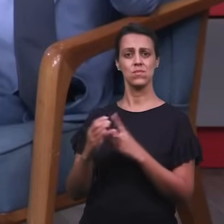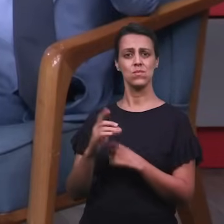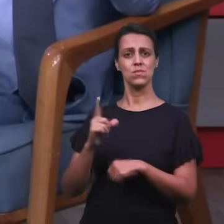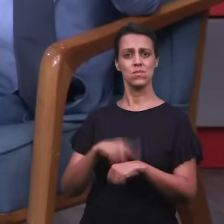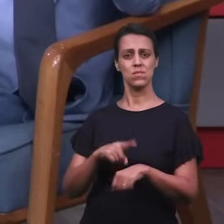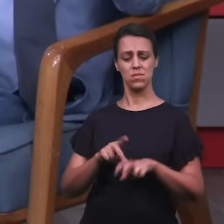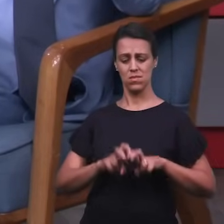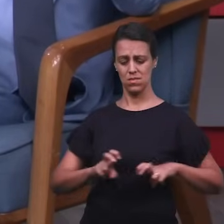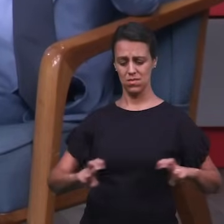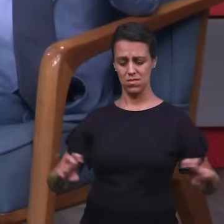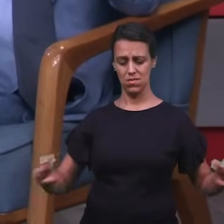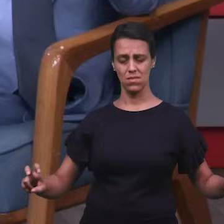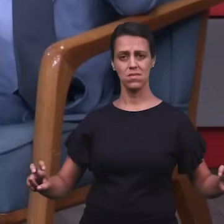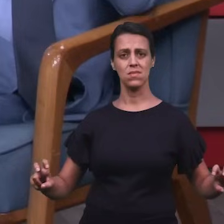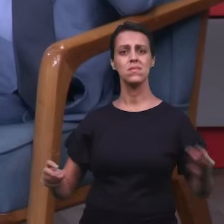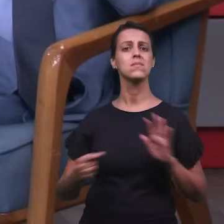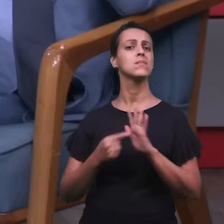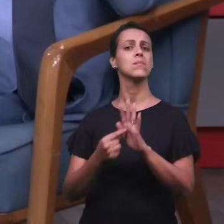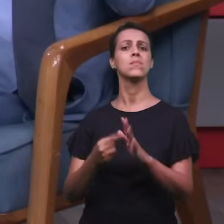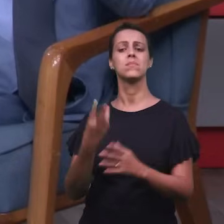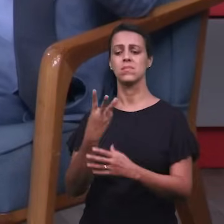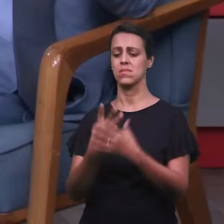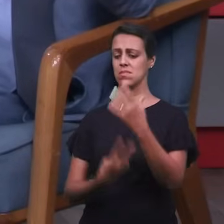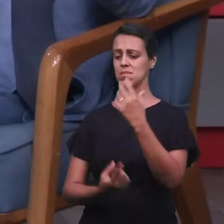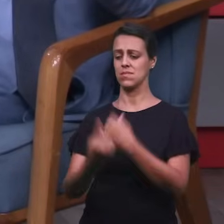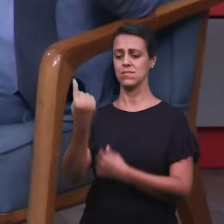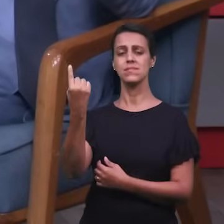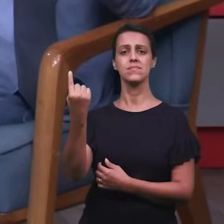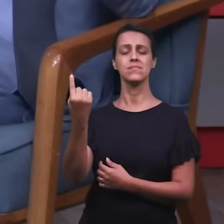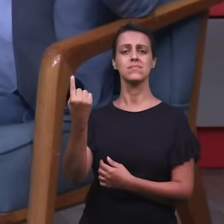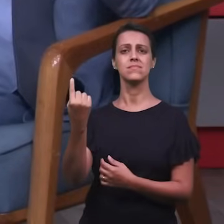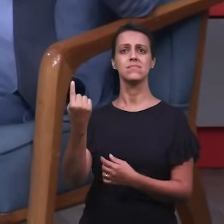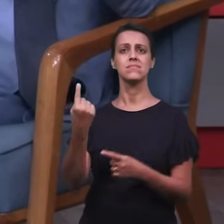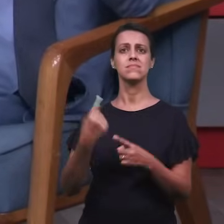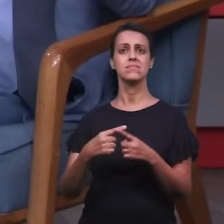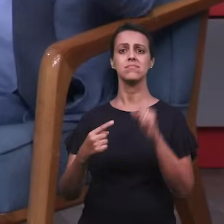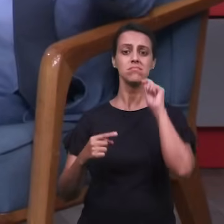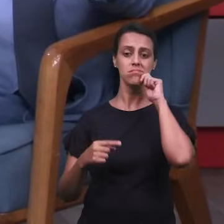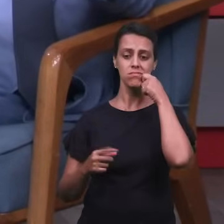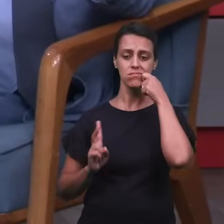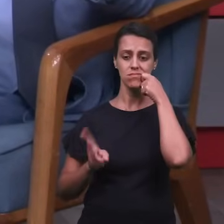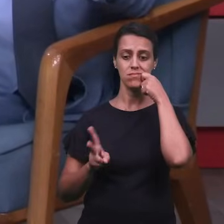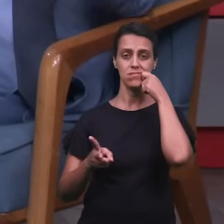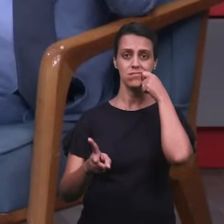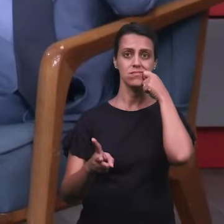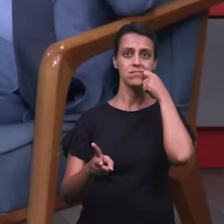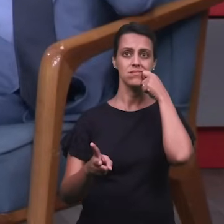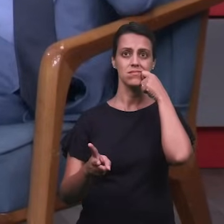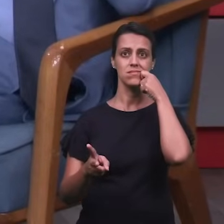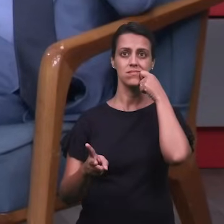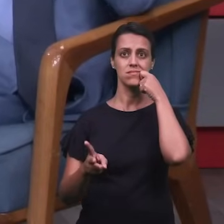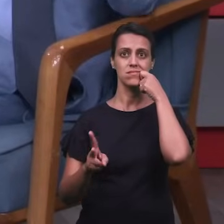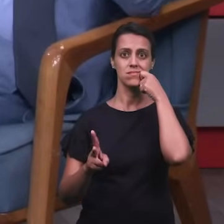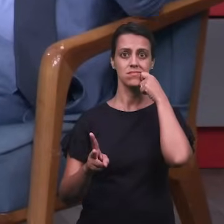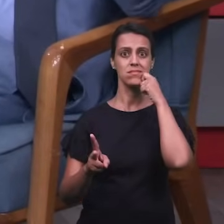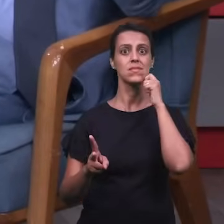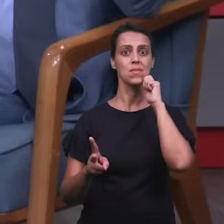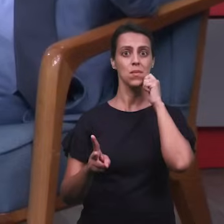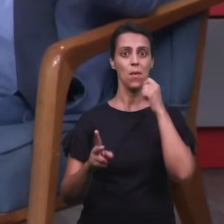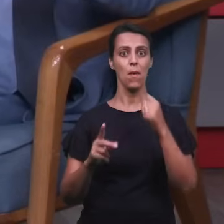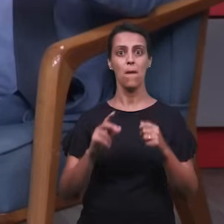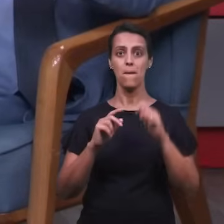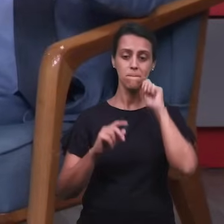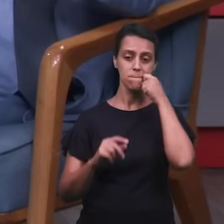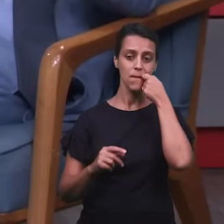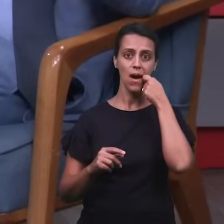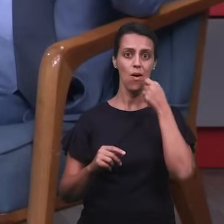é aquilo que é a figura da Trindade. Por quê? Por que o pão continua? O pão continua. O pão do Velho